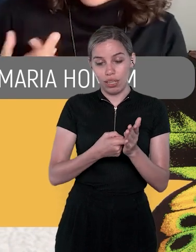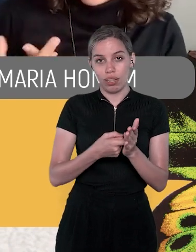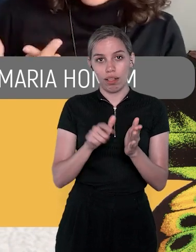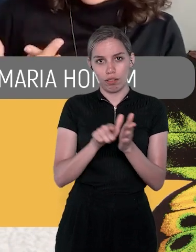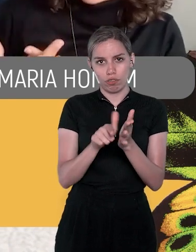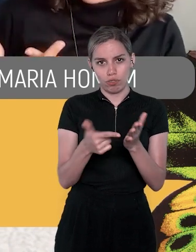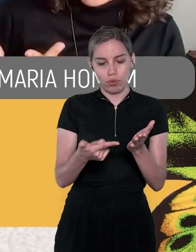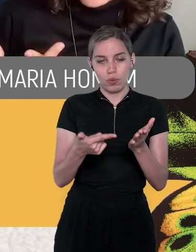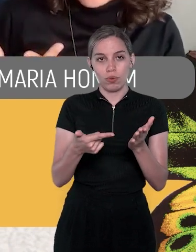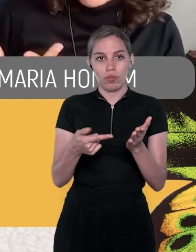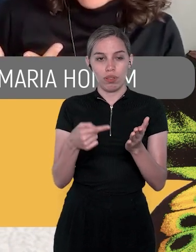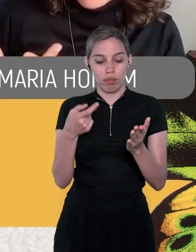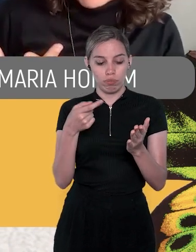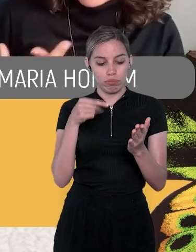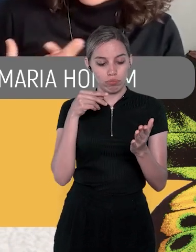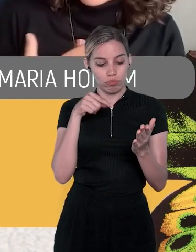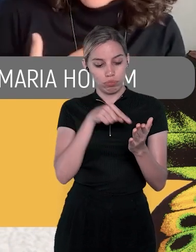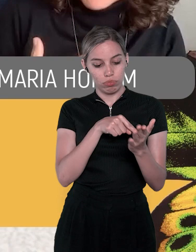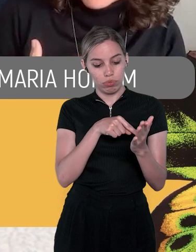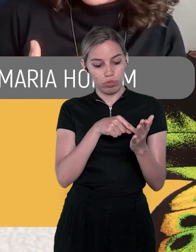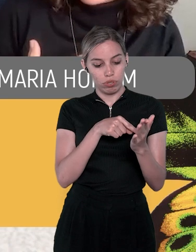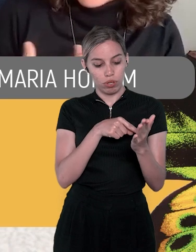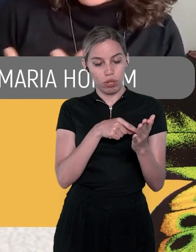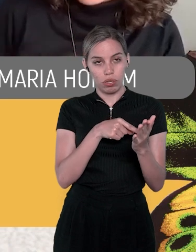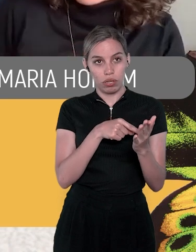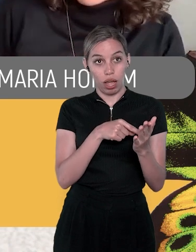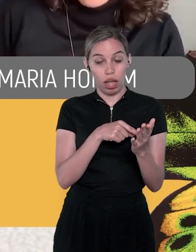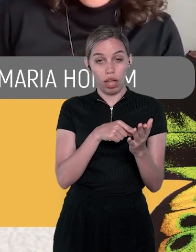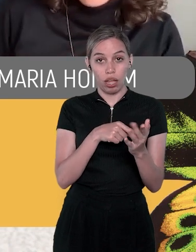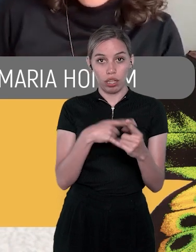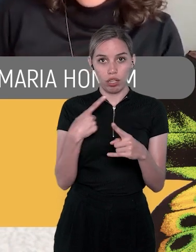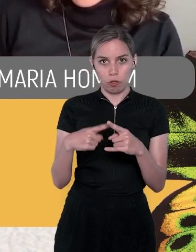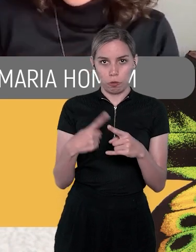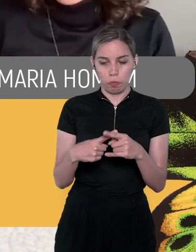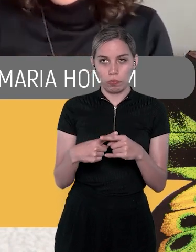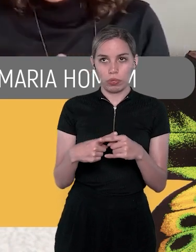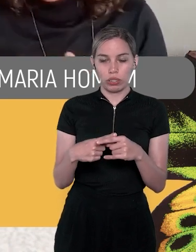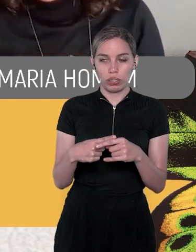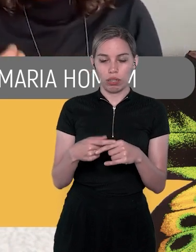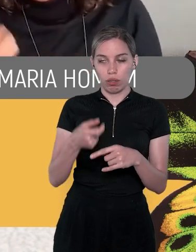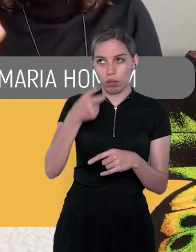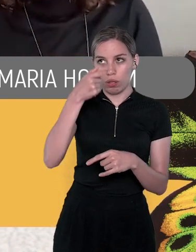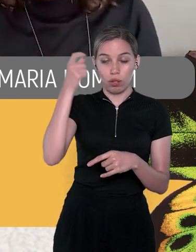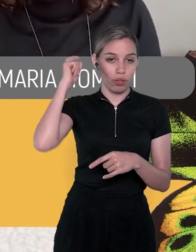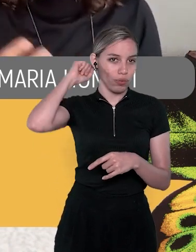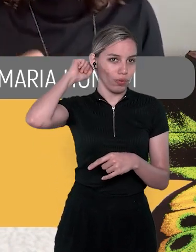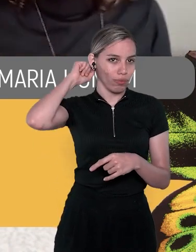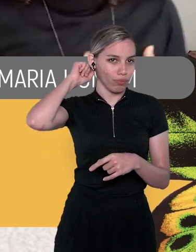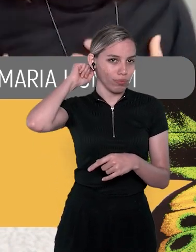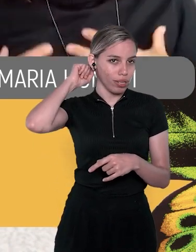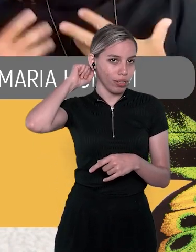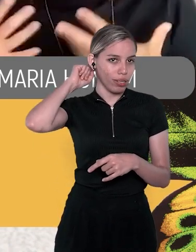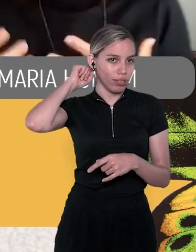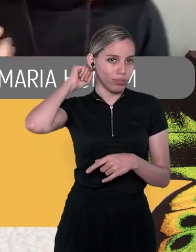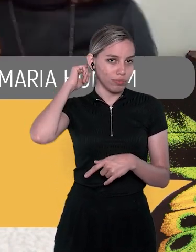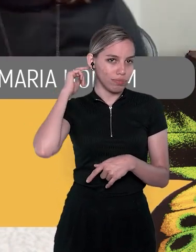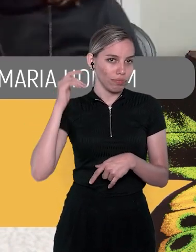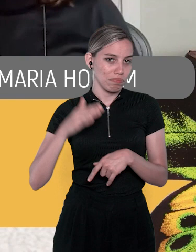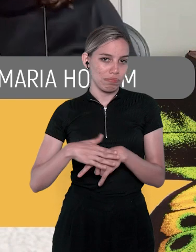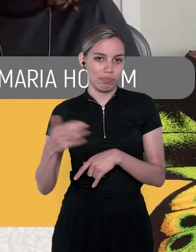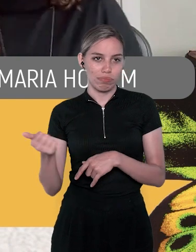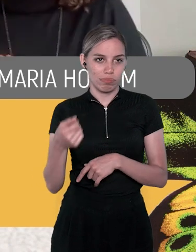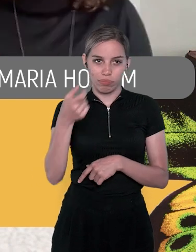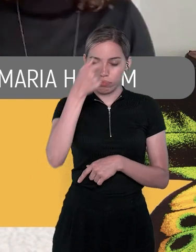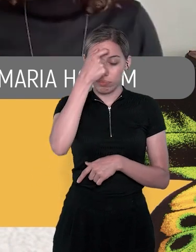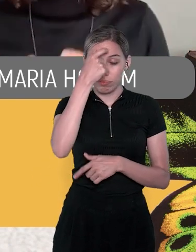essa estrutura, né? E você vê que como o inconsciente vai na frente, que eu estava cheia de,